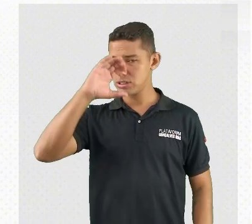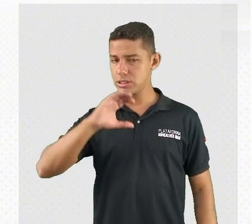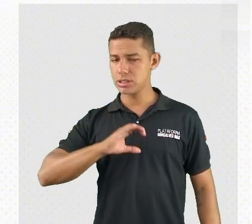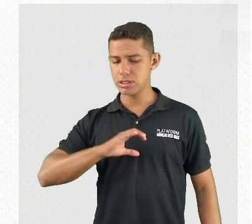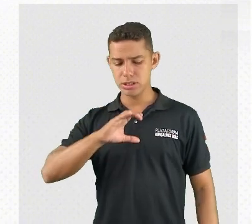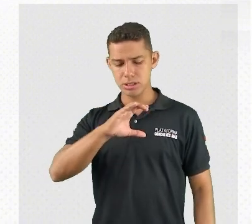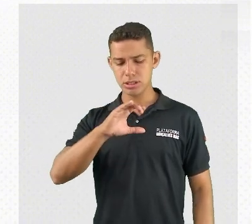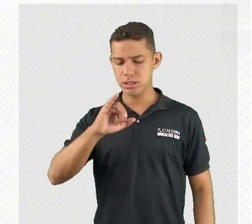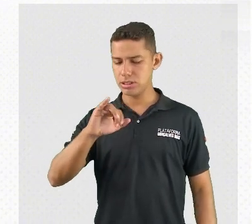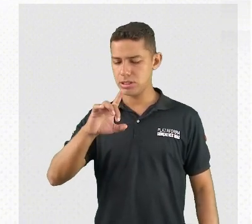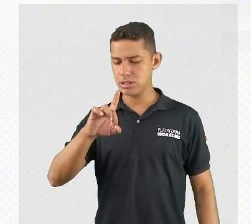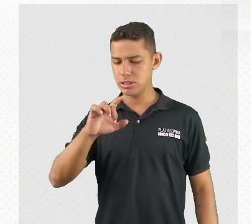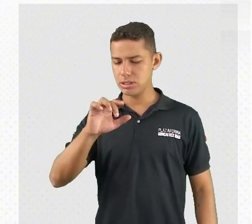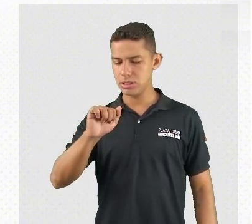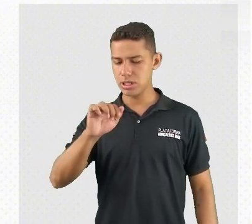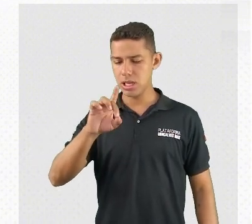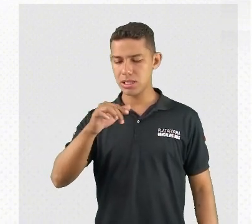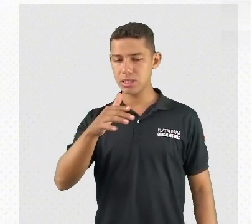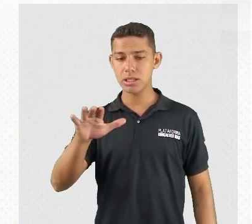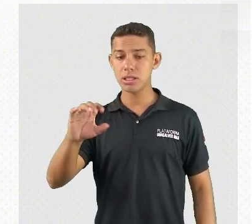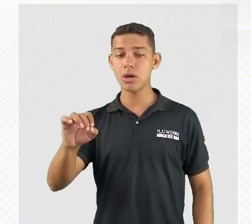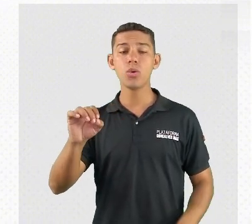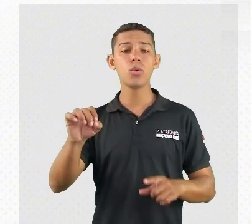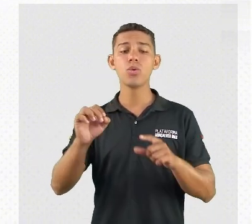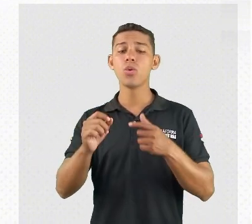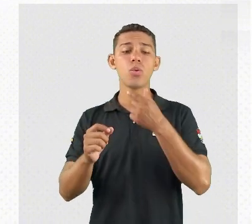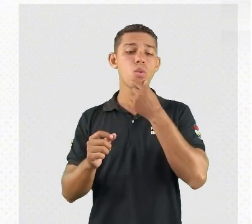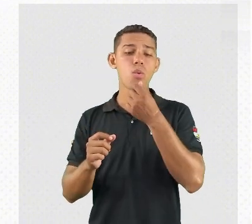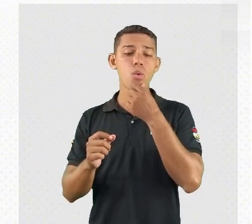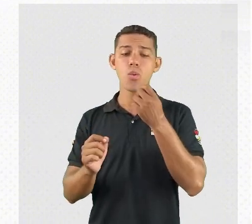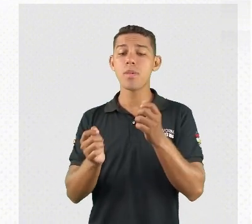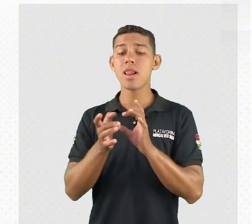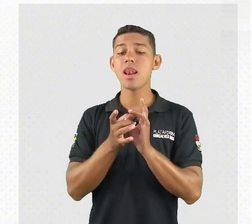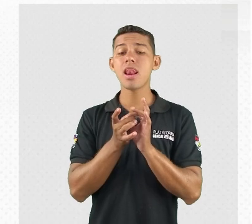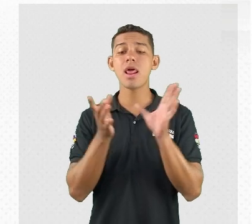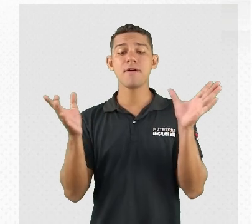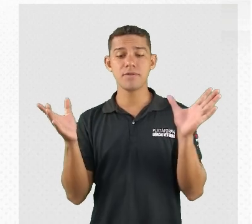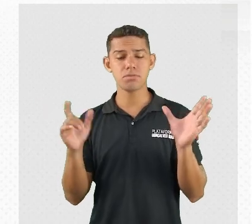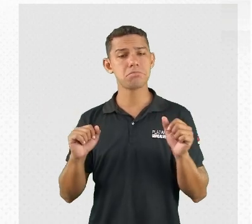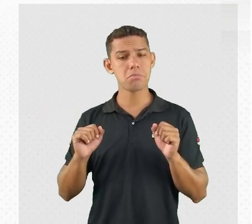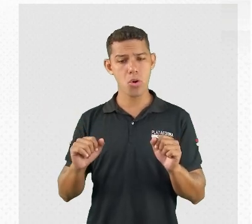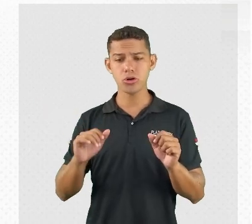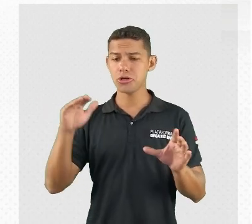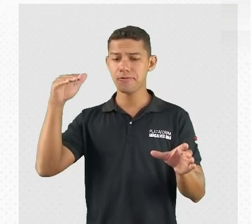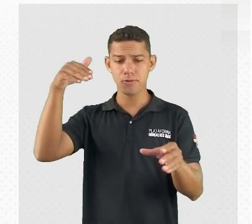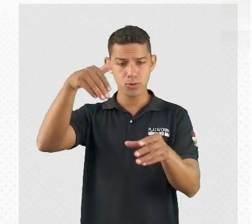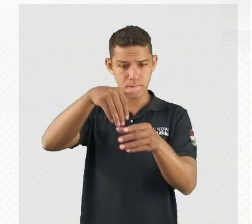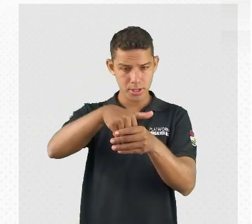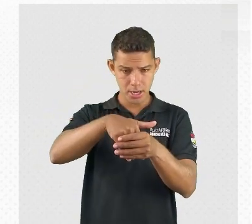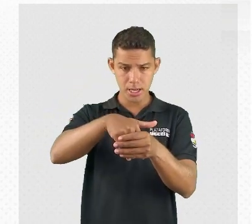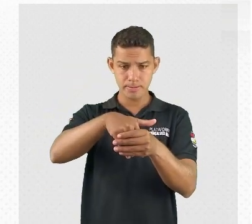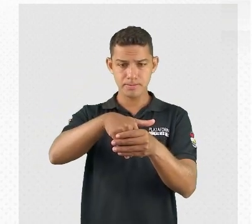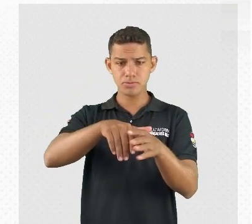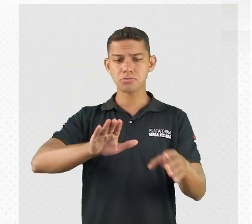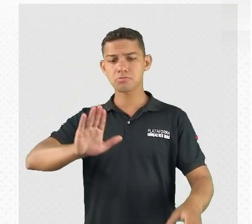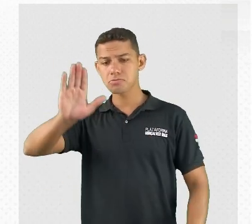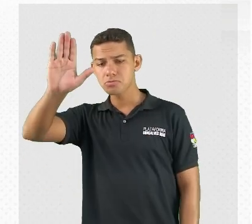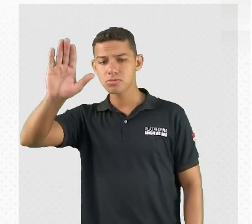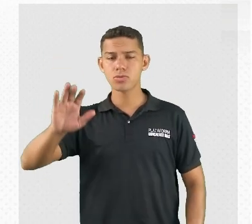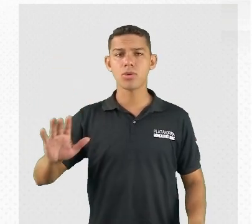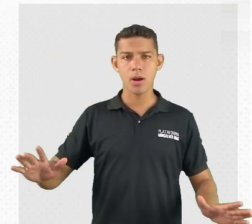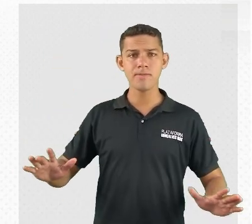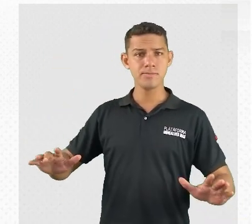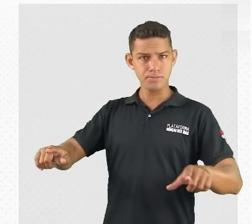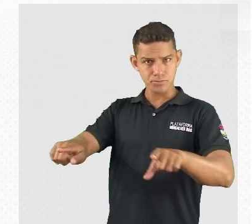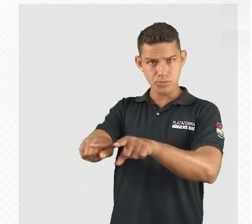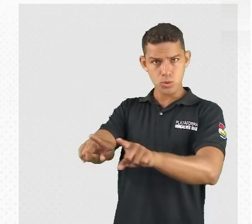Aqui, cidadão é todo homem livre. Esse homem que é livre, ele está apto a votar nas eleições e tomar parte nas